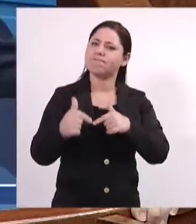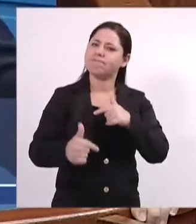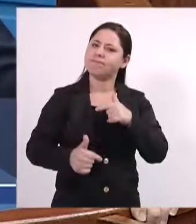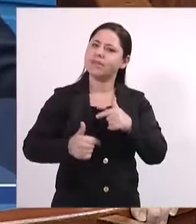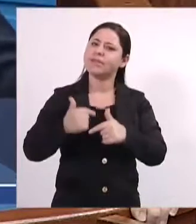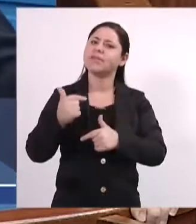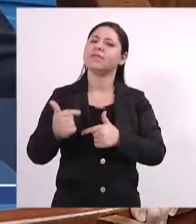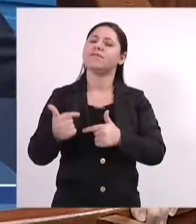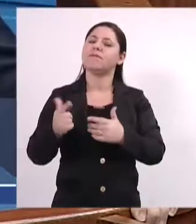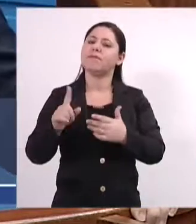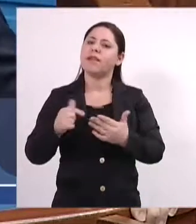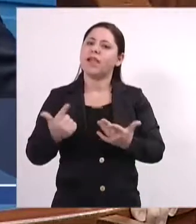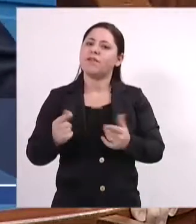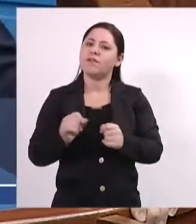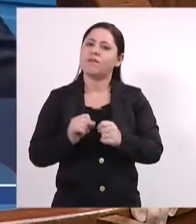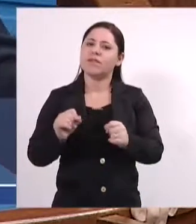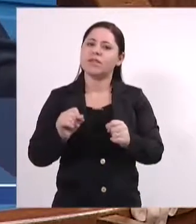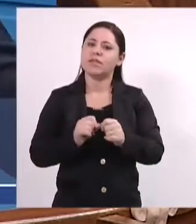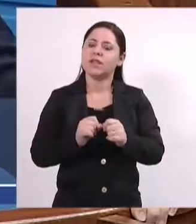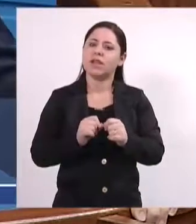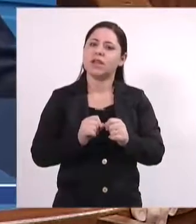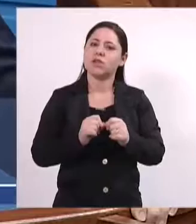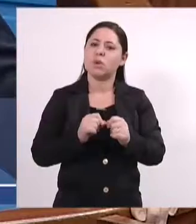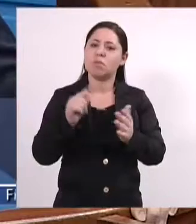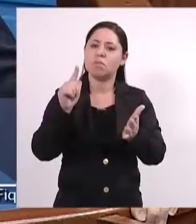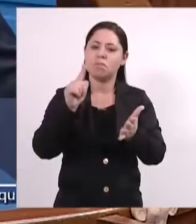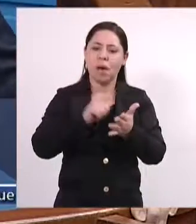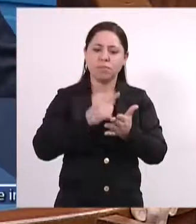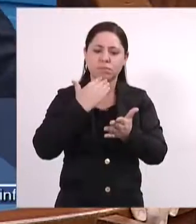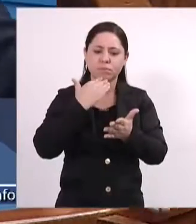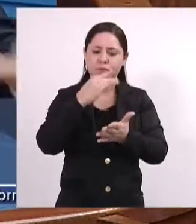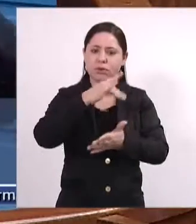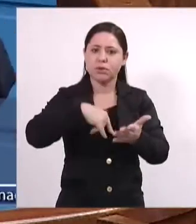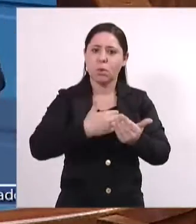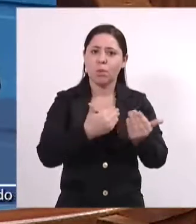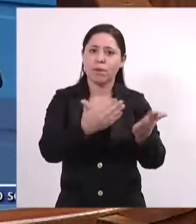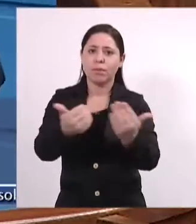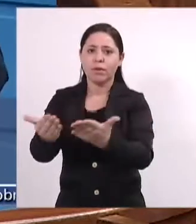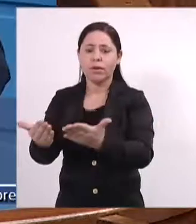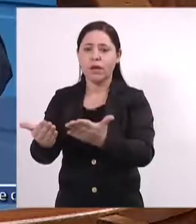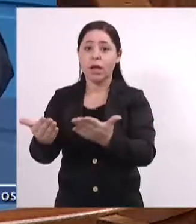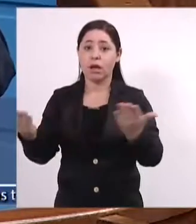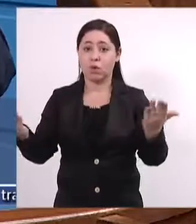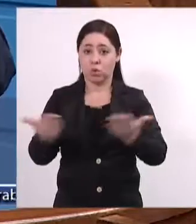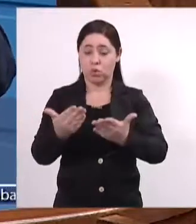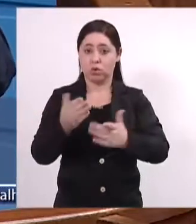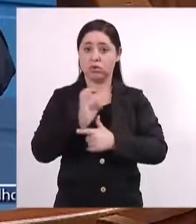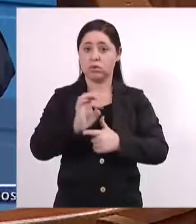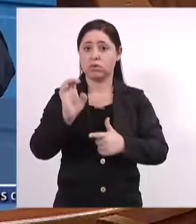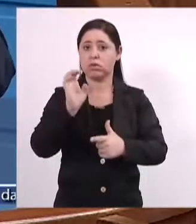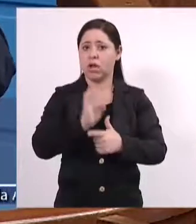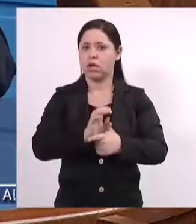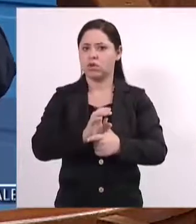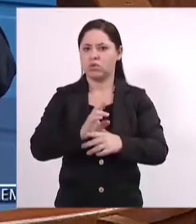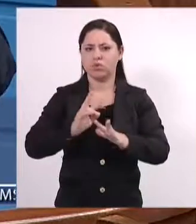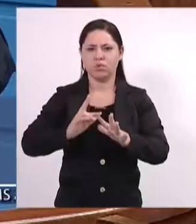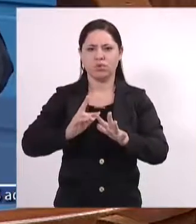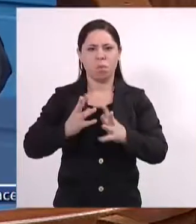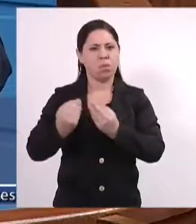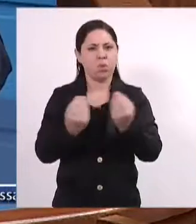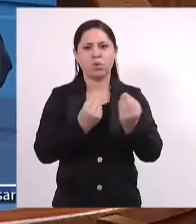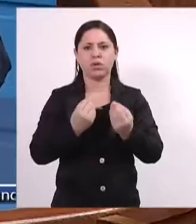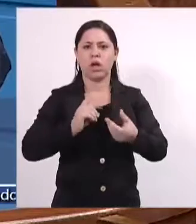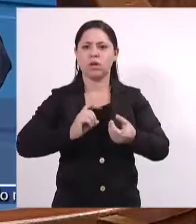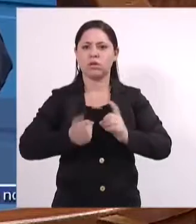nessa questão, fazendo encaminhamentos. Fizemos aqui no Estado várias reuniões,